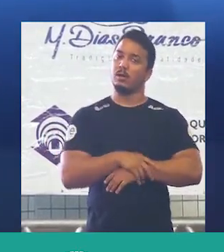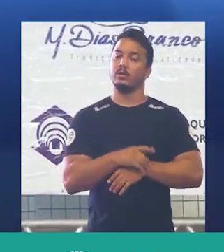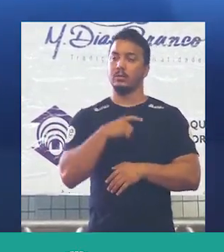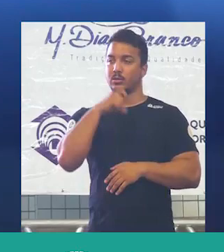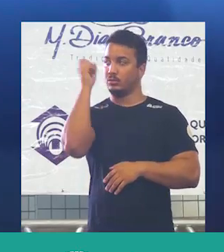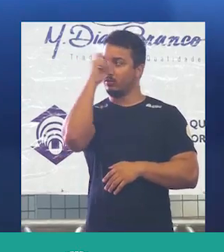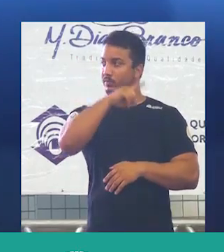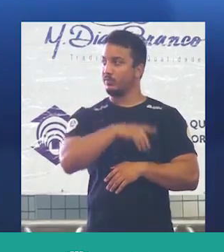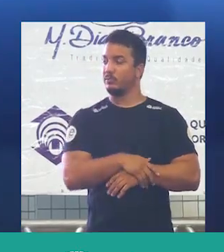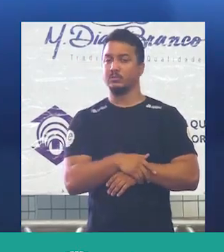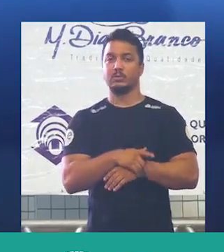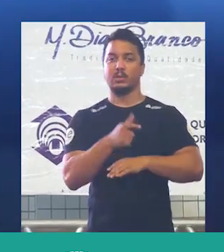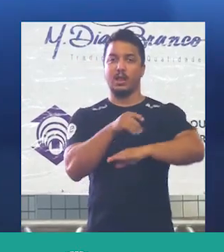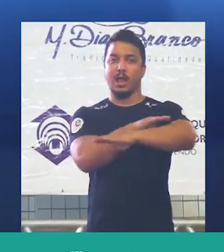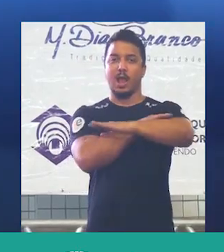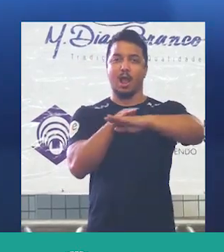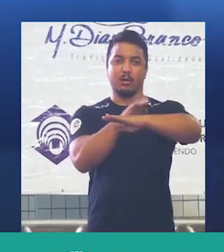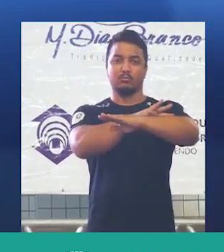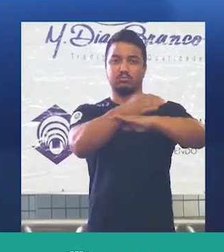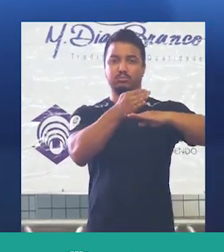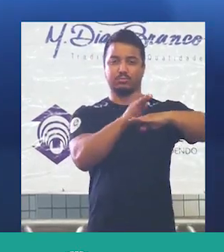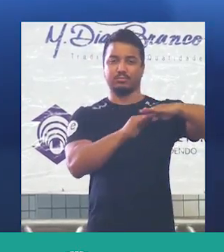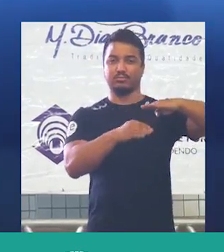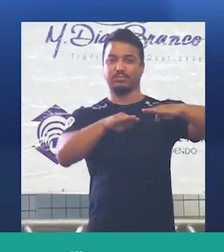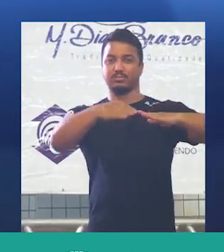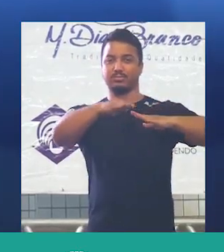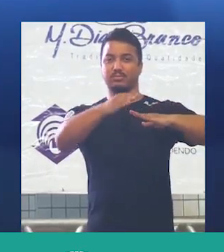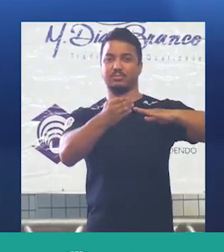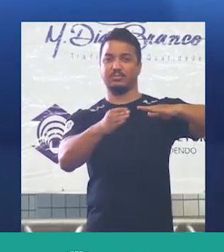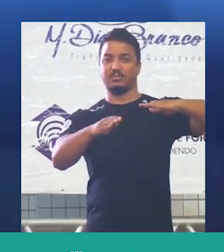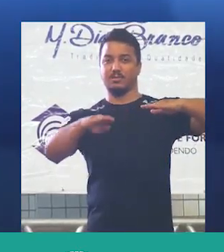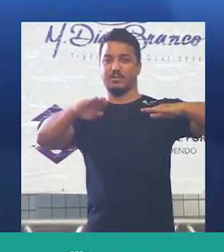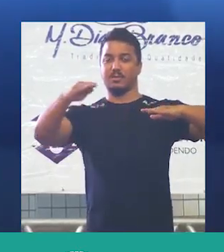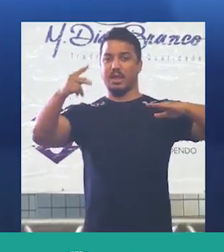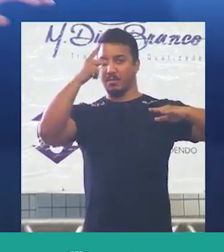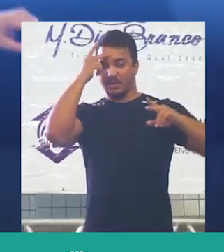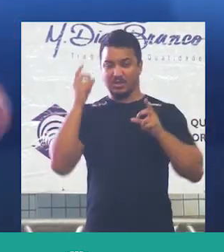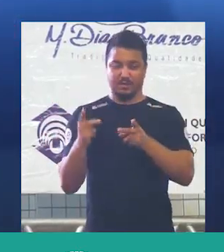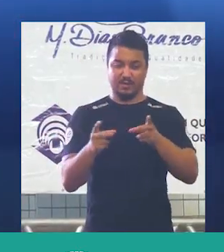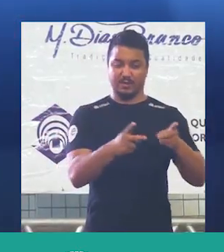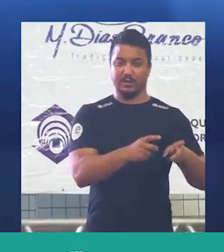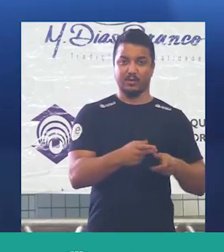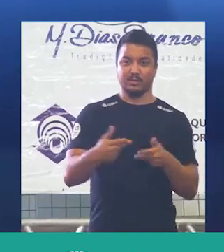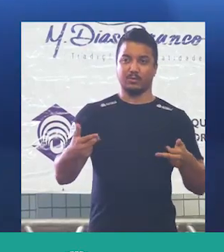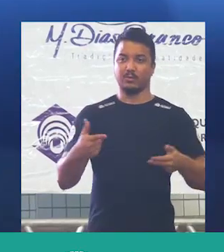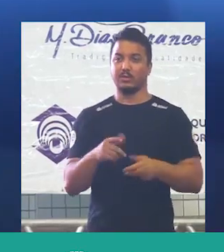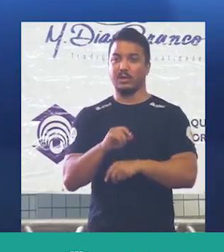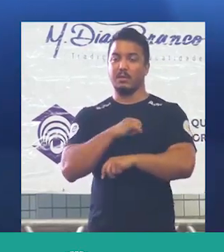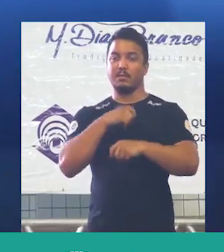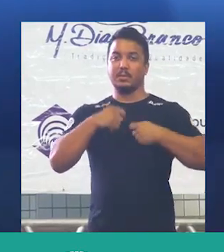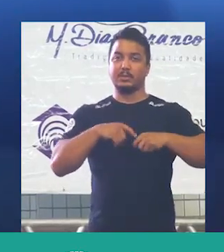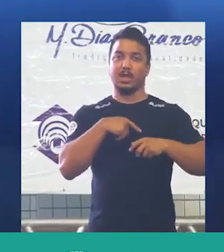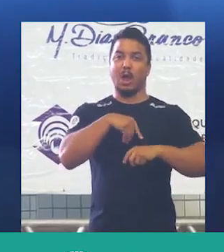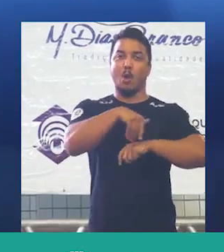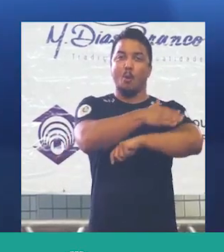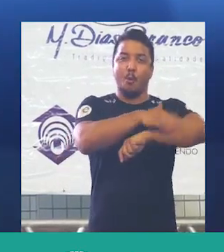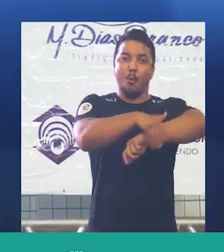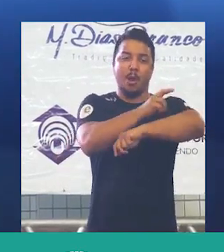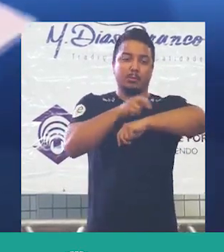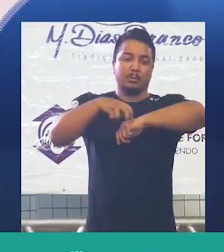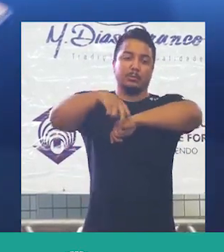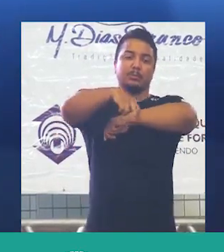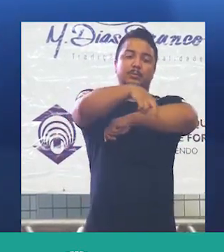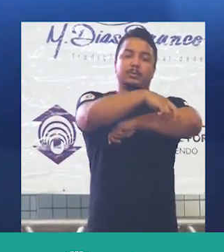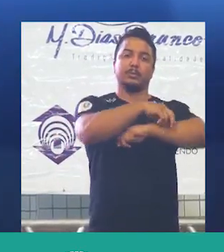As calçadas, tudo irregular. Aí um bocado de gente vendendo um bocado de coisa na calçada, tem que passar pelo meio da pista.